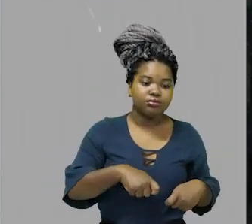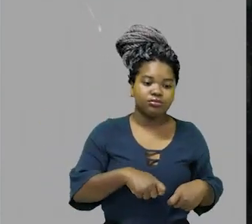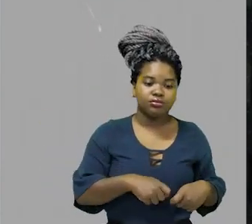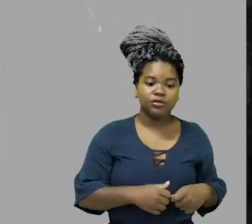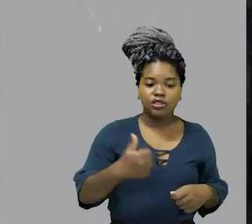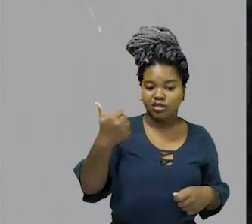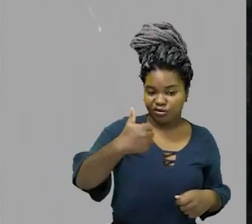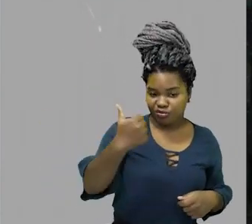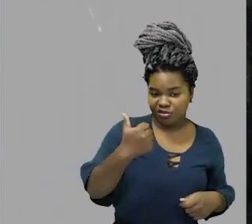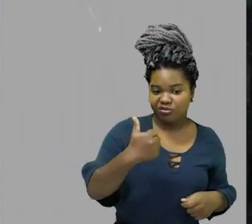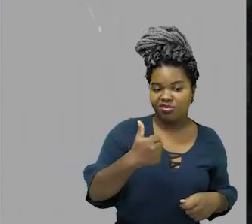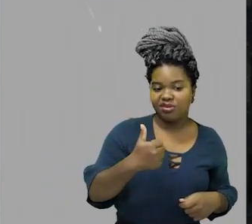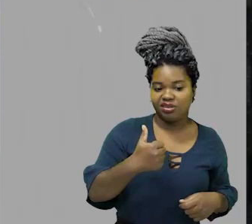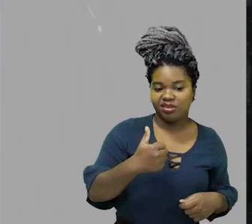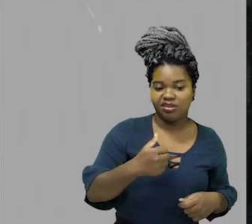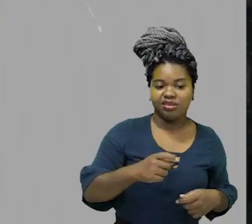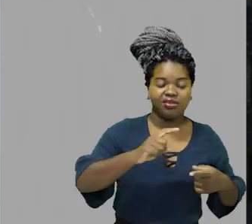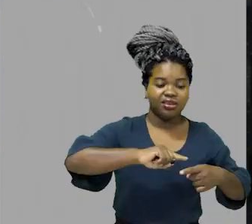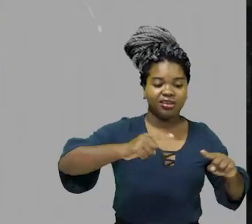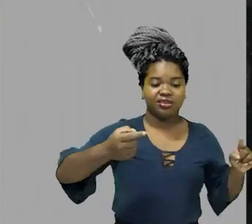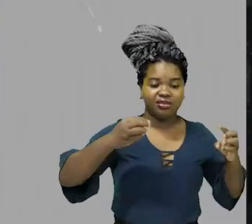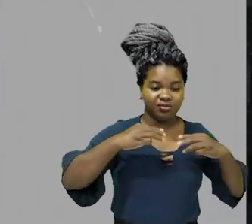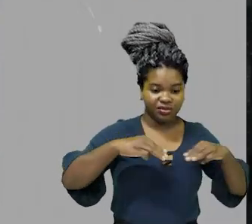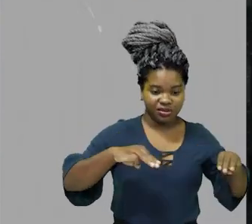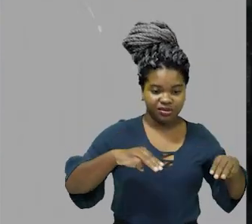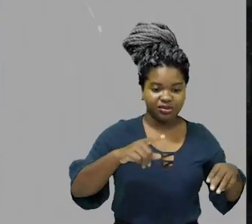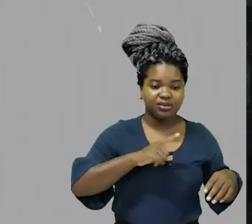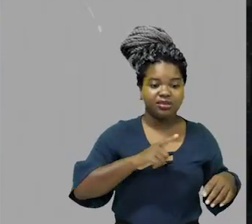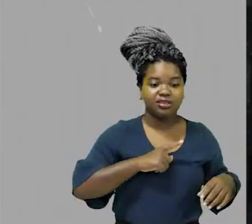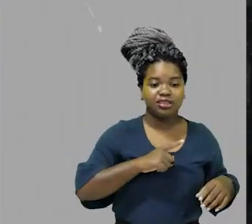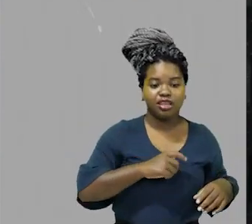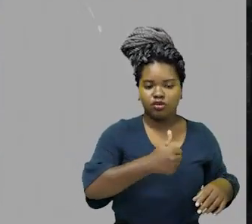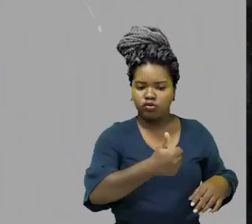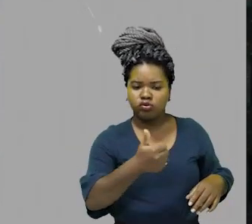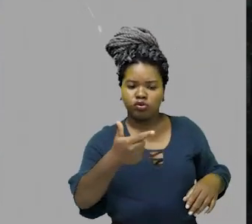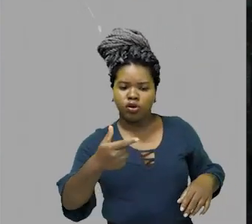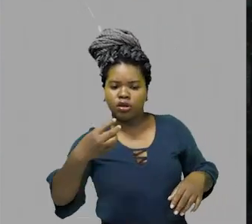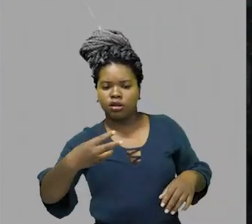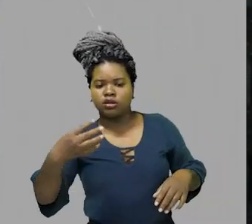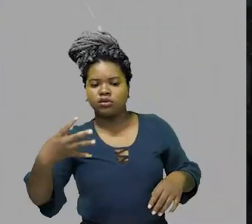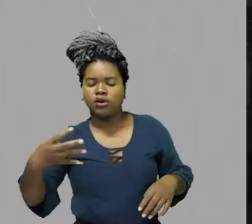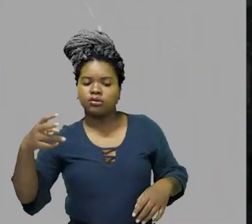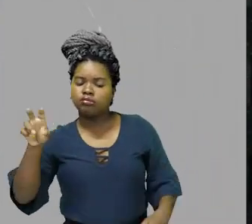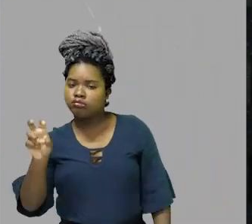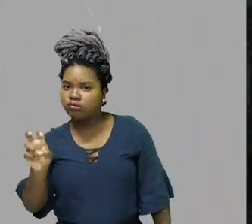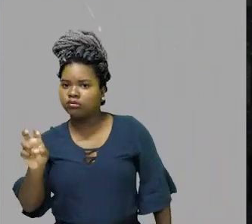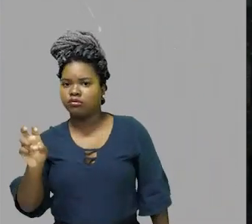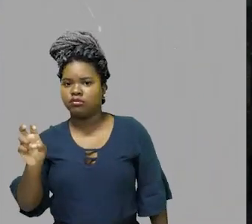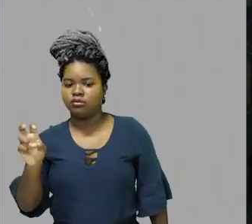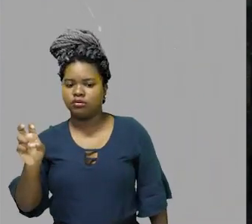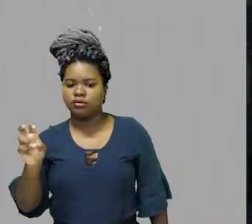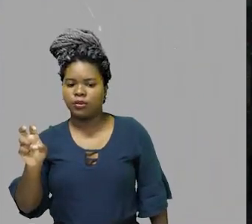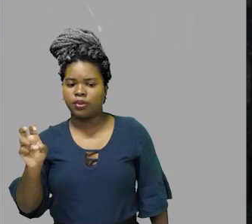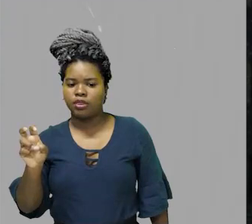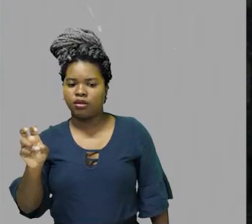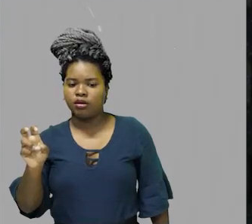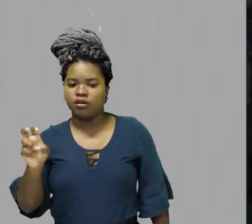primeiro RNA aqui, ó. O que que esse primeiro RNA tem? Ele tem o exon 1, 2, 3, 4 e 5.